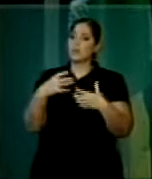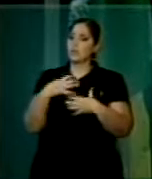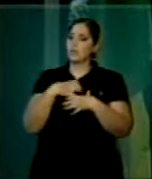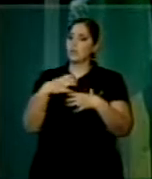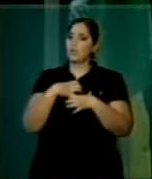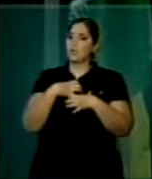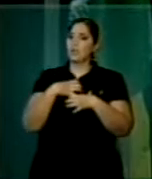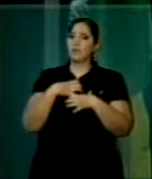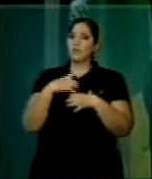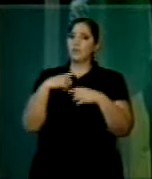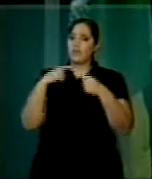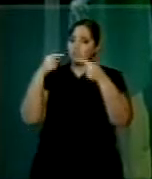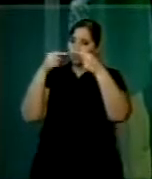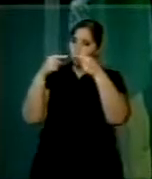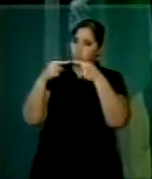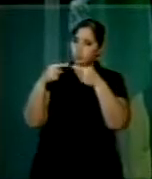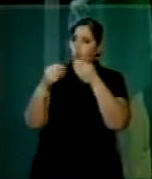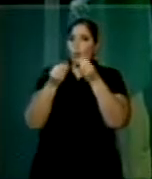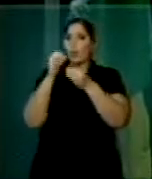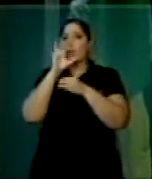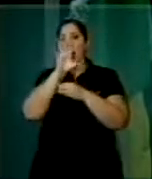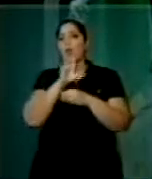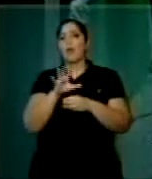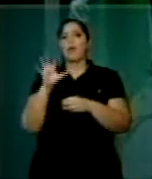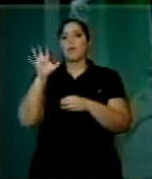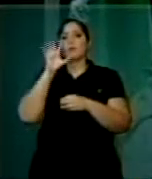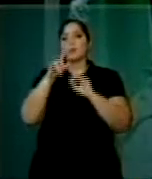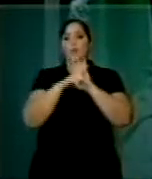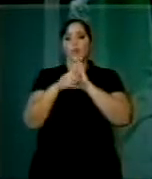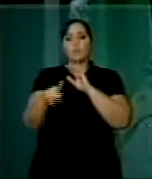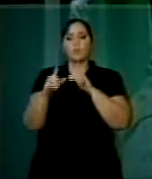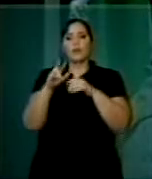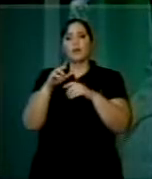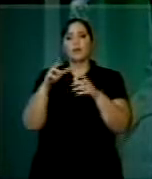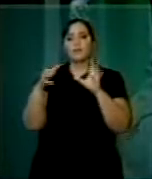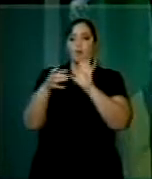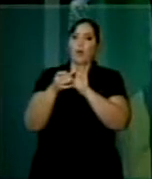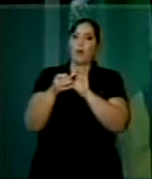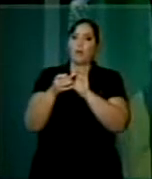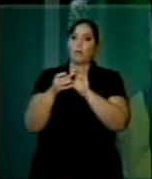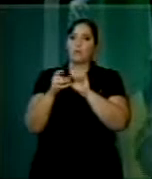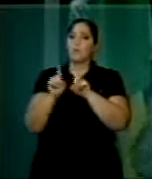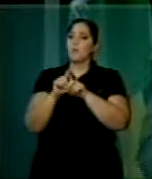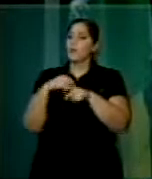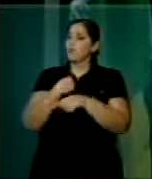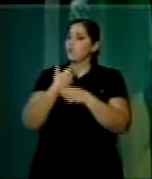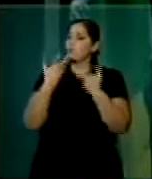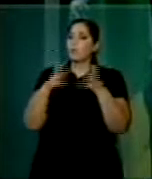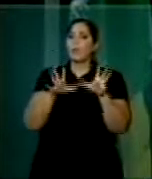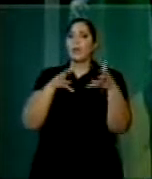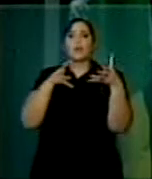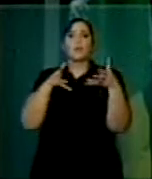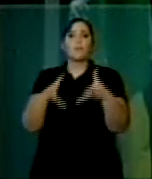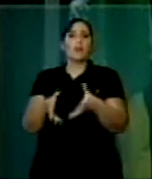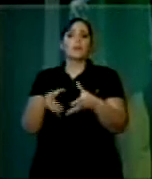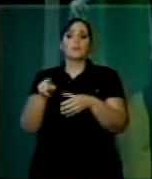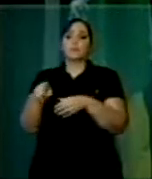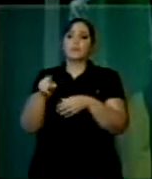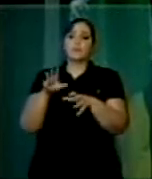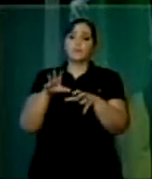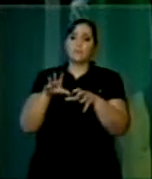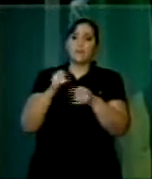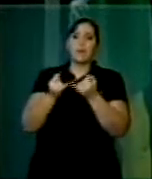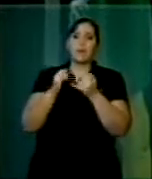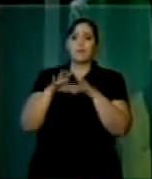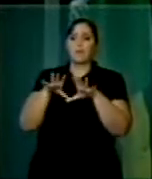que tenha uma sinergia com as regiões a que elas são vinculadas, e nós não queremos participar dessa apreensão